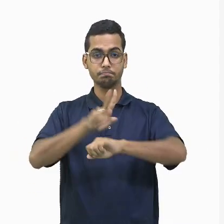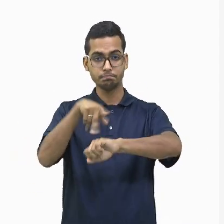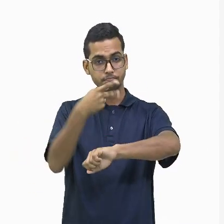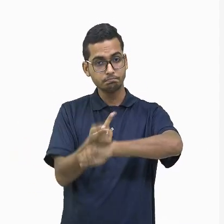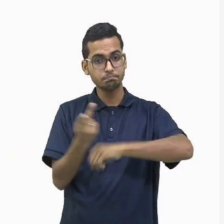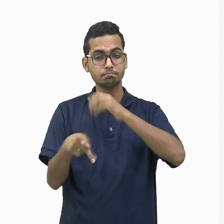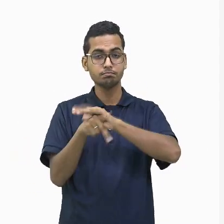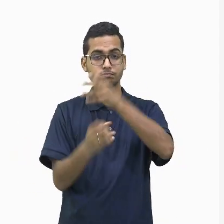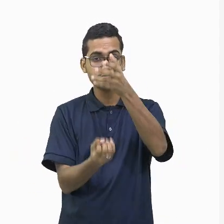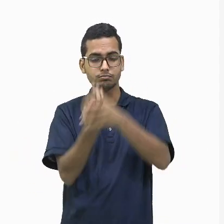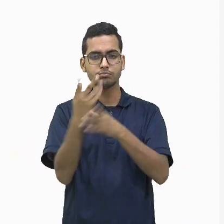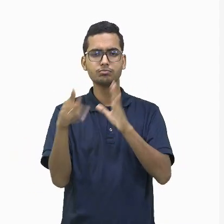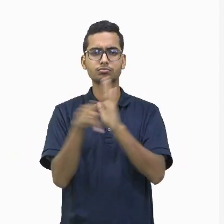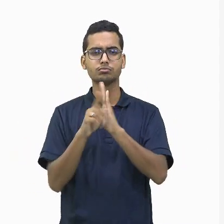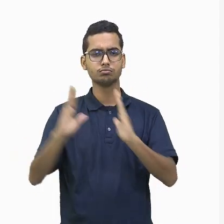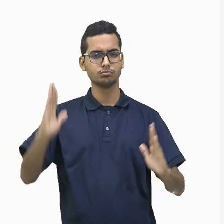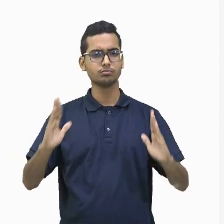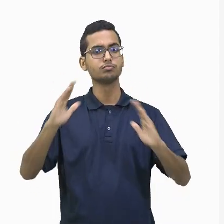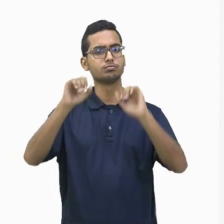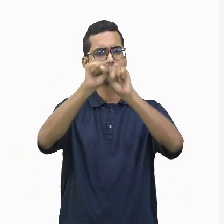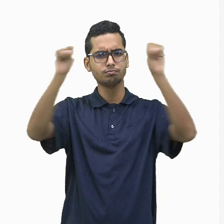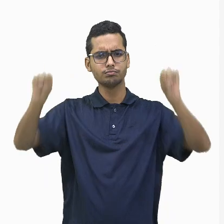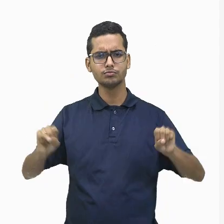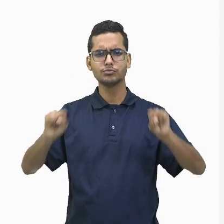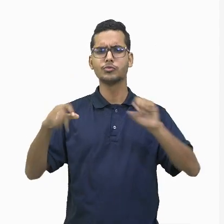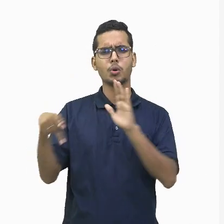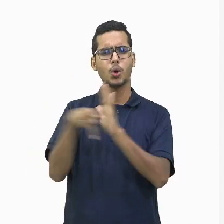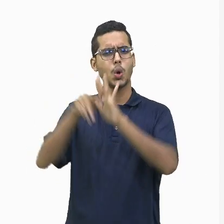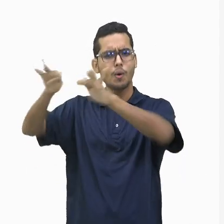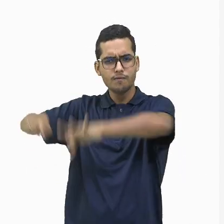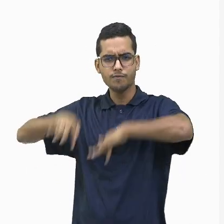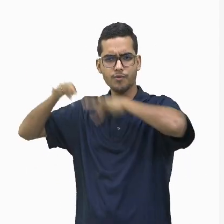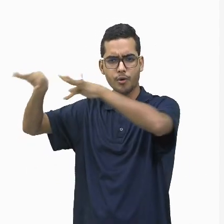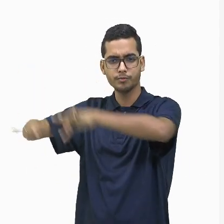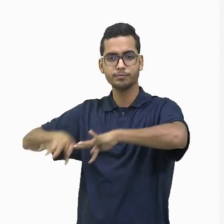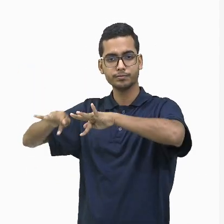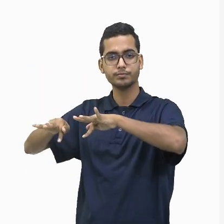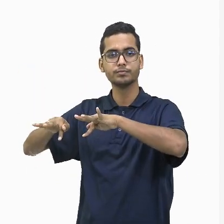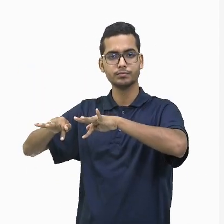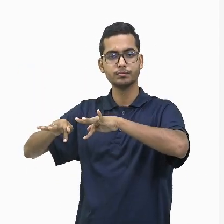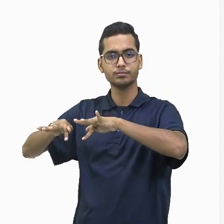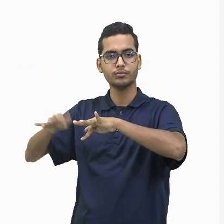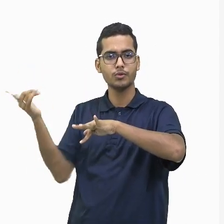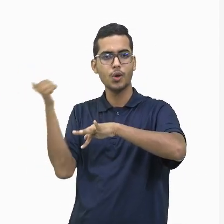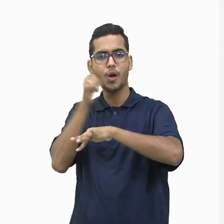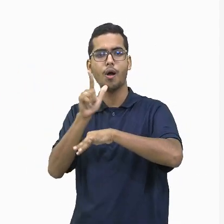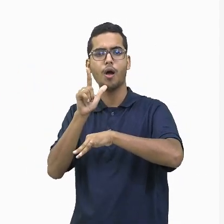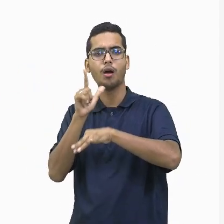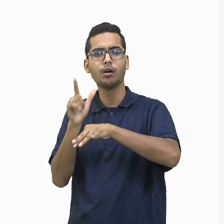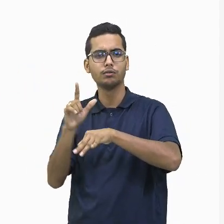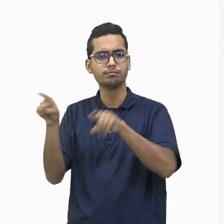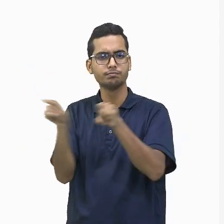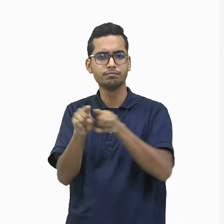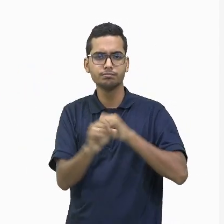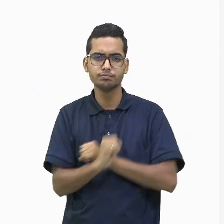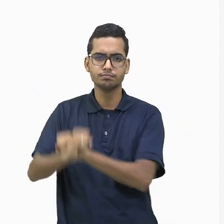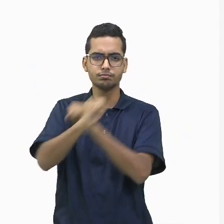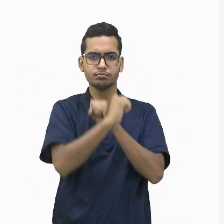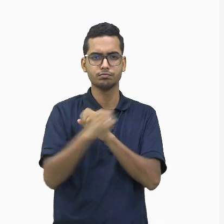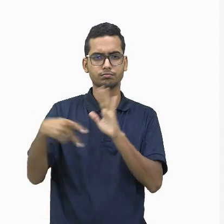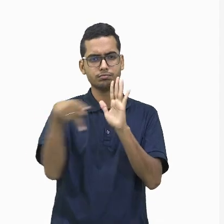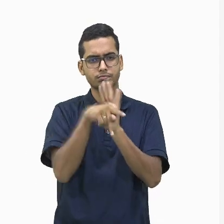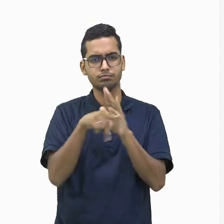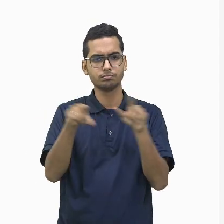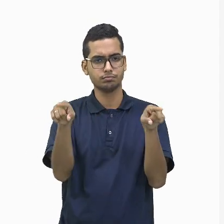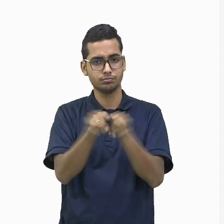resposta à instabilidade e à necessidade de proteção local, dificultando a consolidação